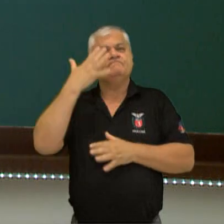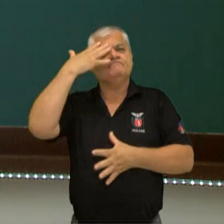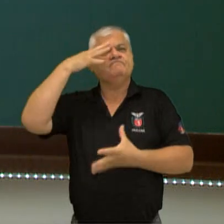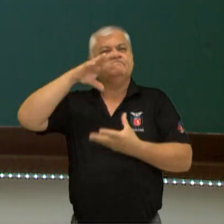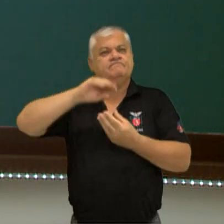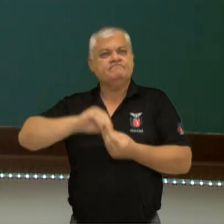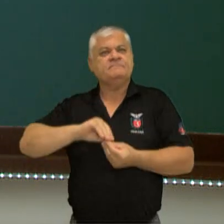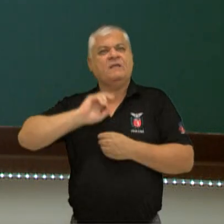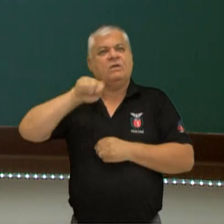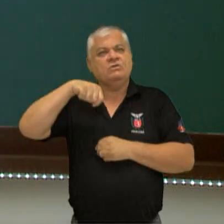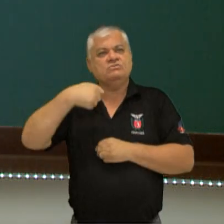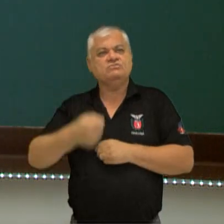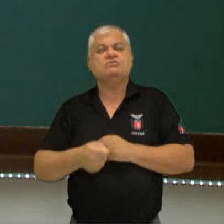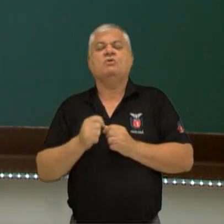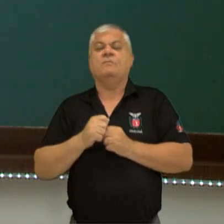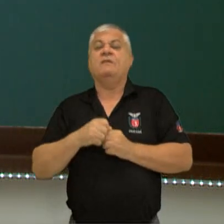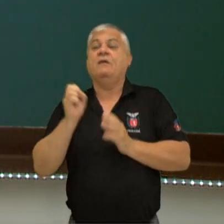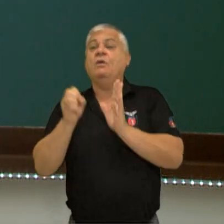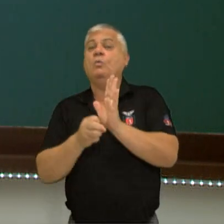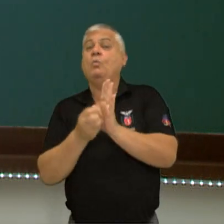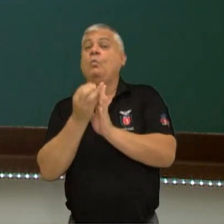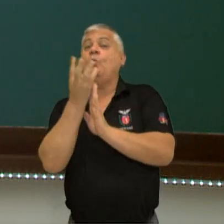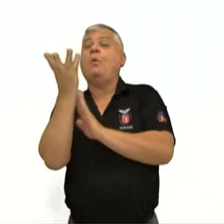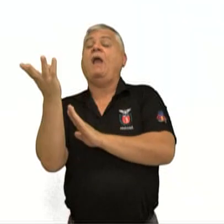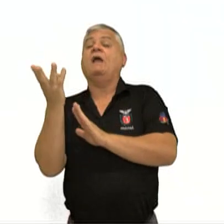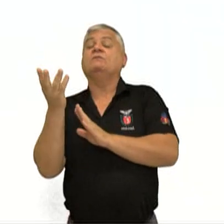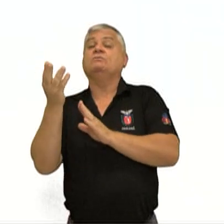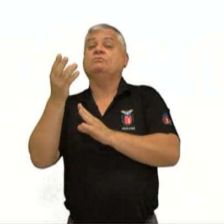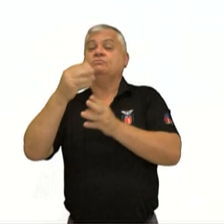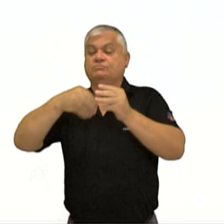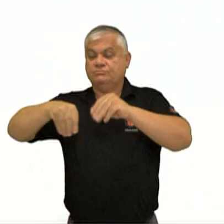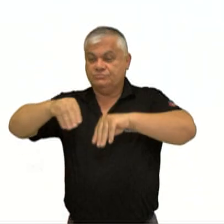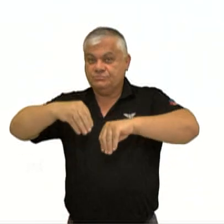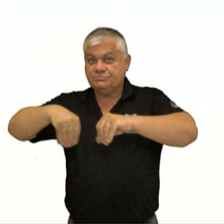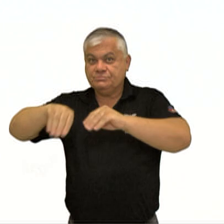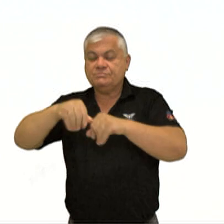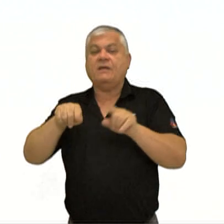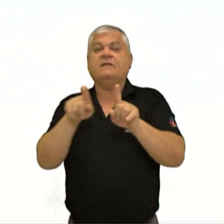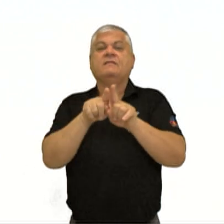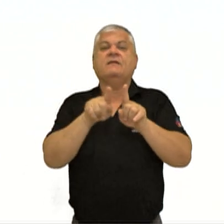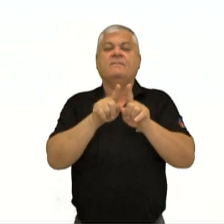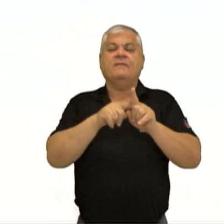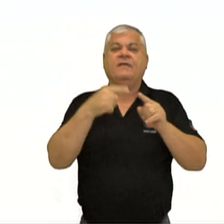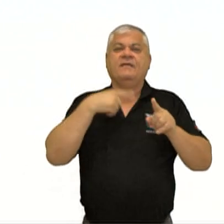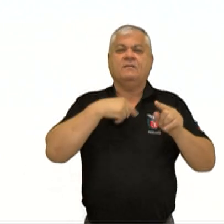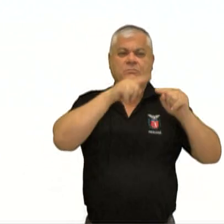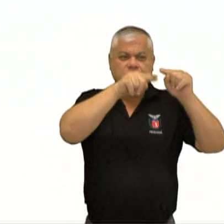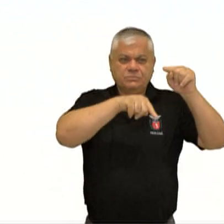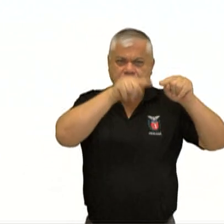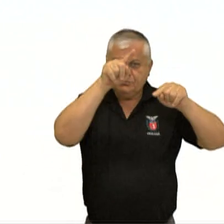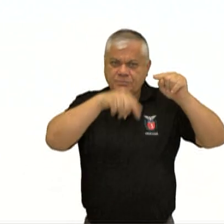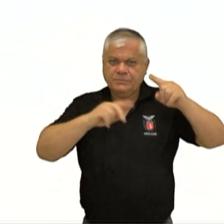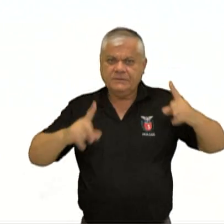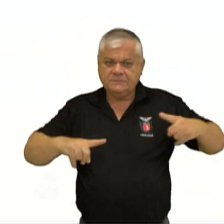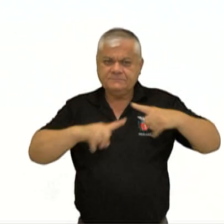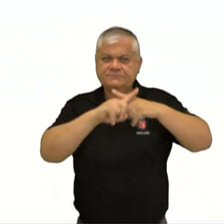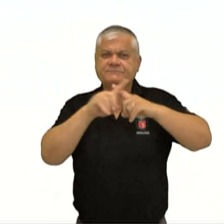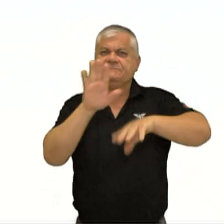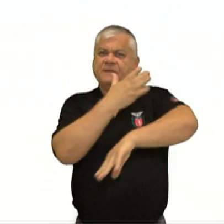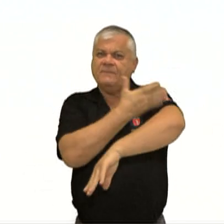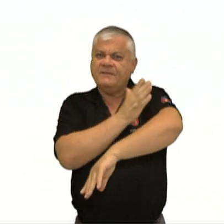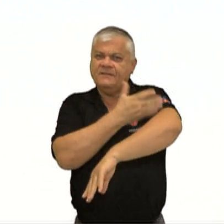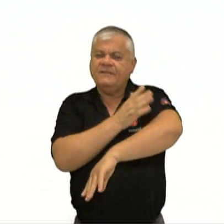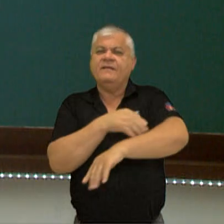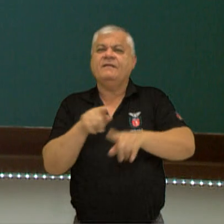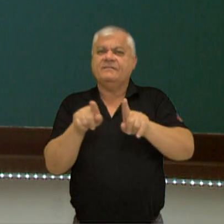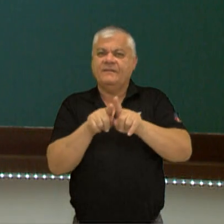o conceito de coeficiente de solubilidade, lemos e interpretamos gráficos de solubilidade e praticamos o conhecimento por